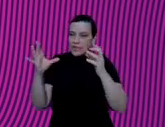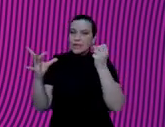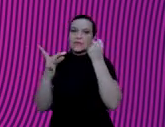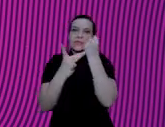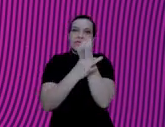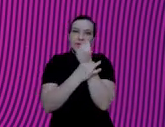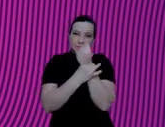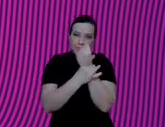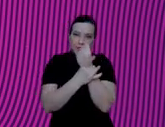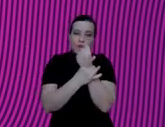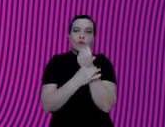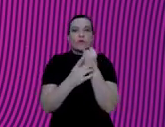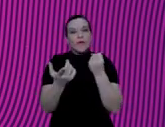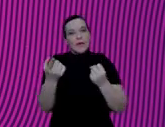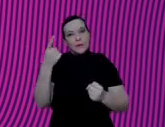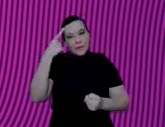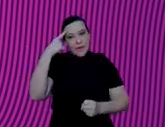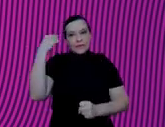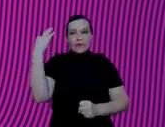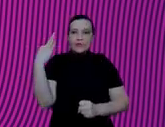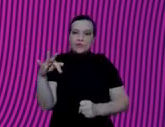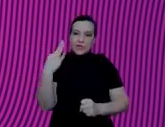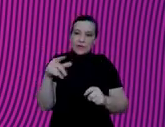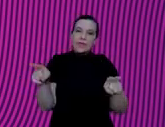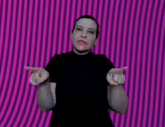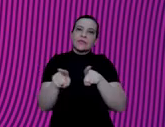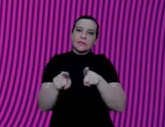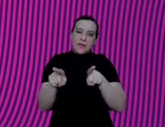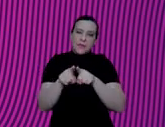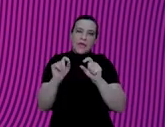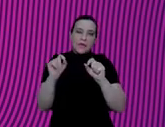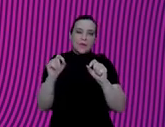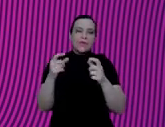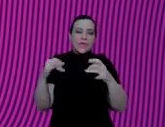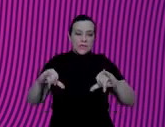cefaleia, né, quanto para o quadro de sofrimento mental.